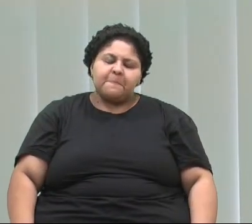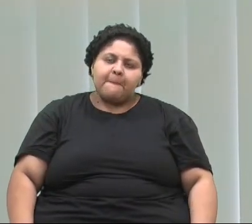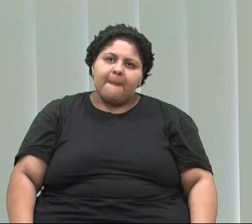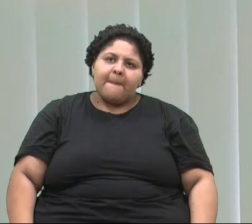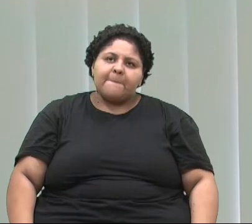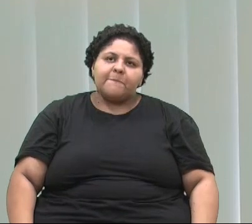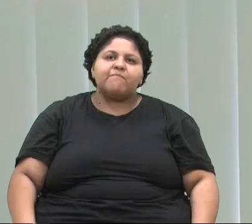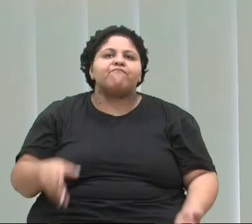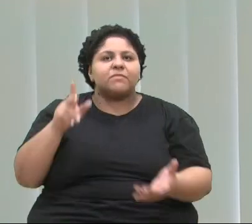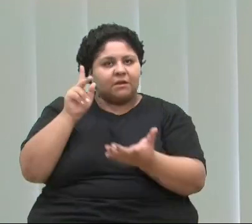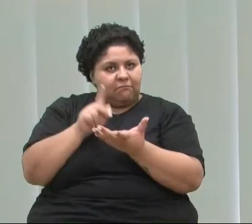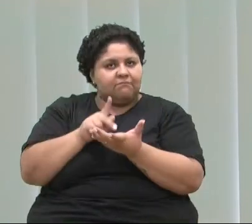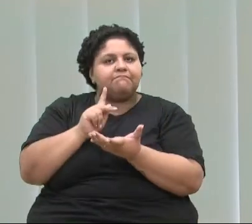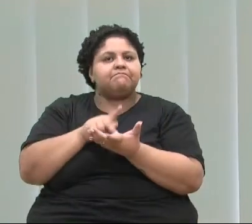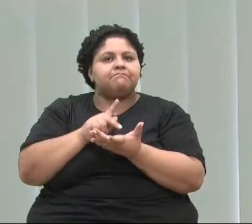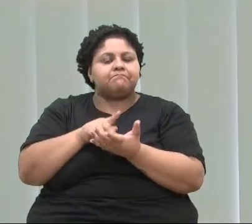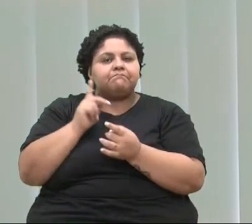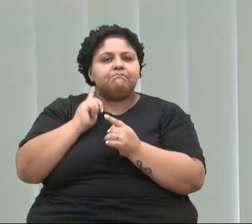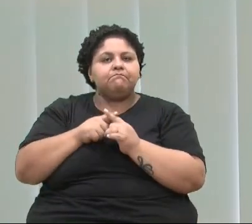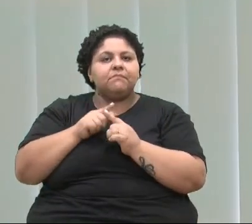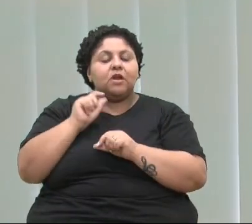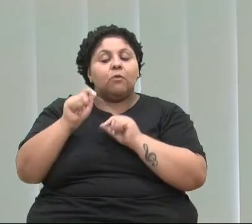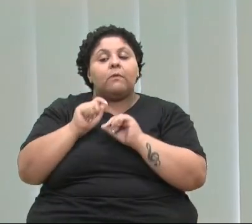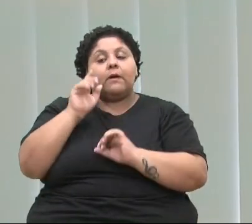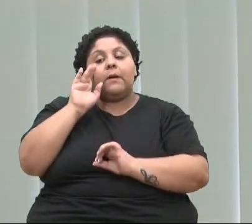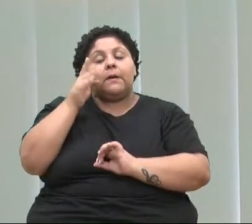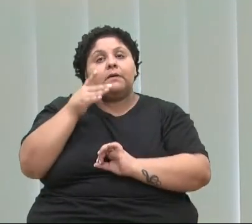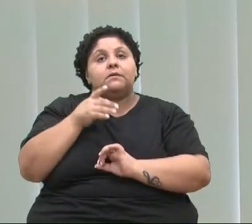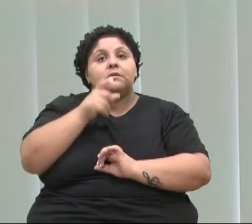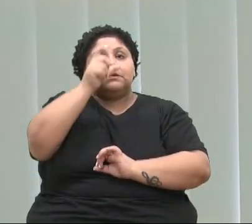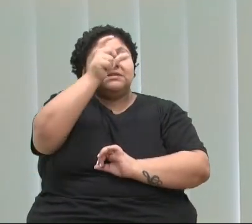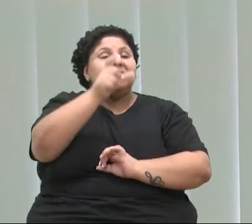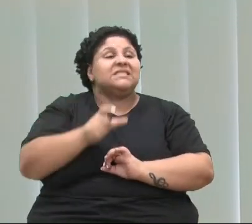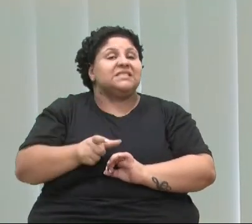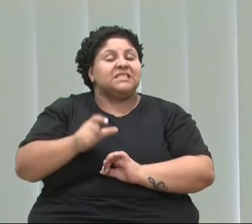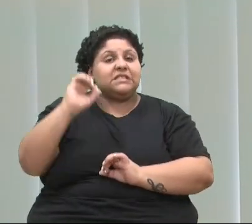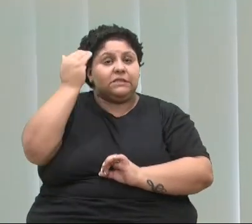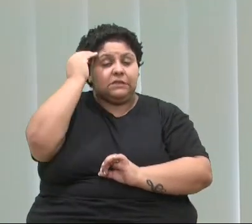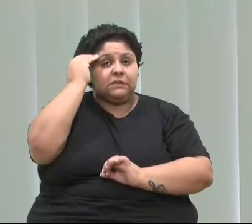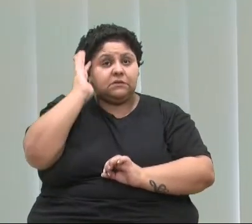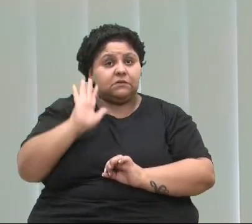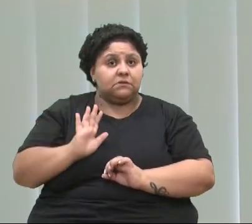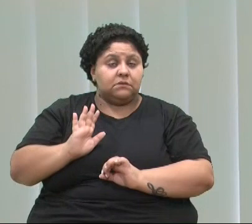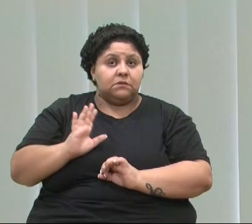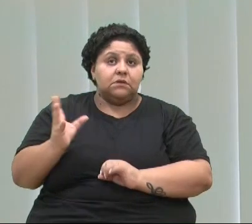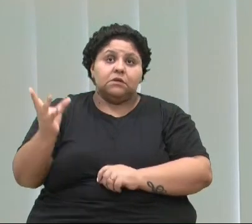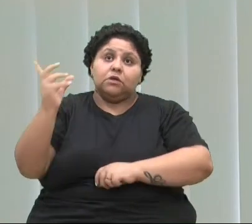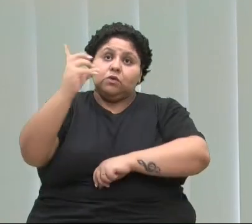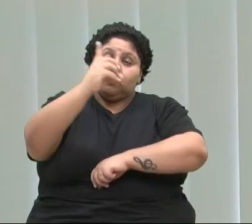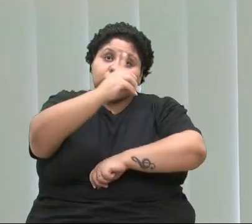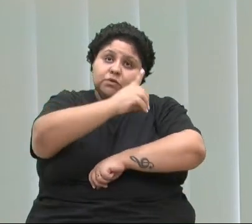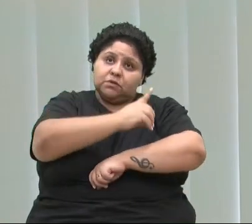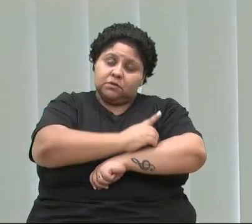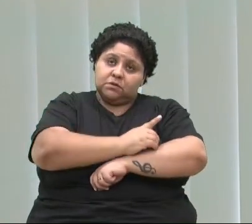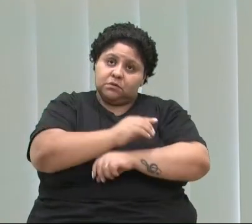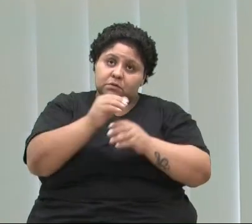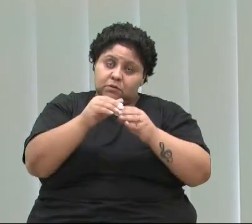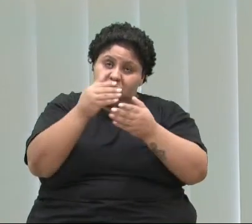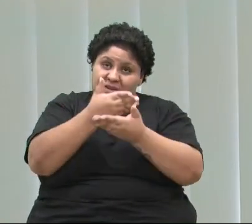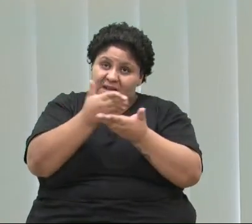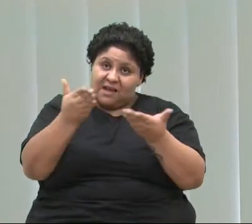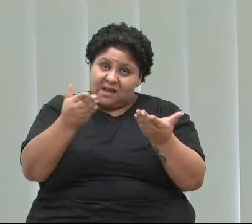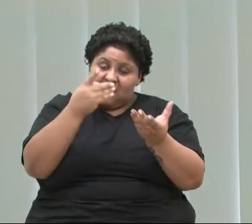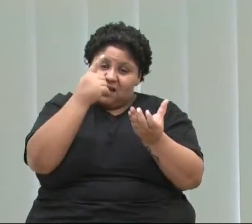Então é verdade. Porque o que acontece? As pessoas, elas sabem os dias que a gente abre as